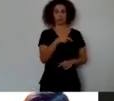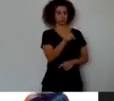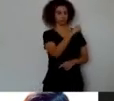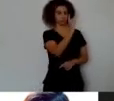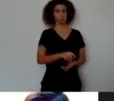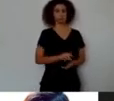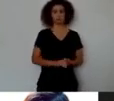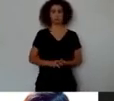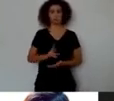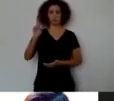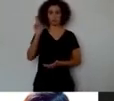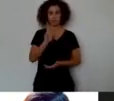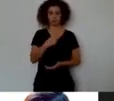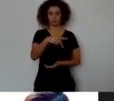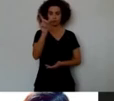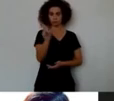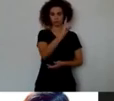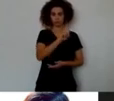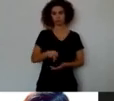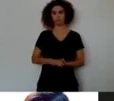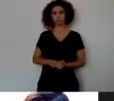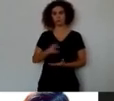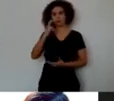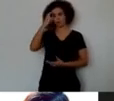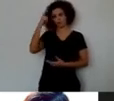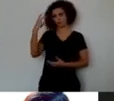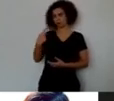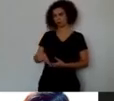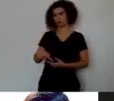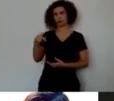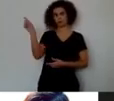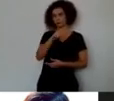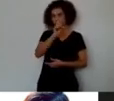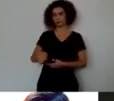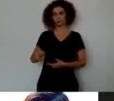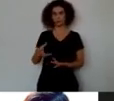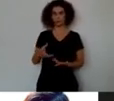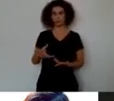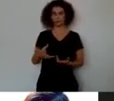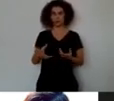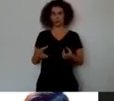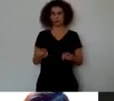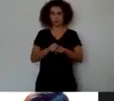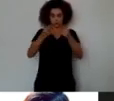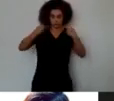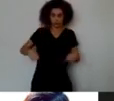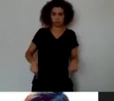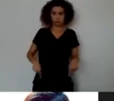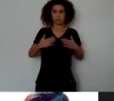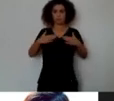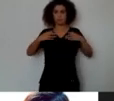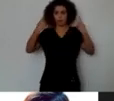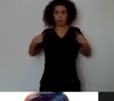dele, a cultura dele, você tenta tolir o corpo negro, né? A nossa corporeidade